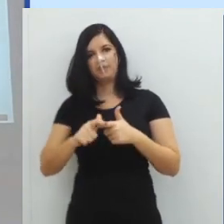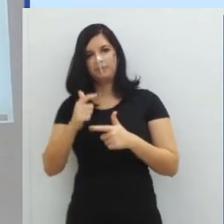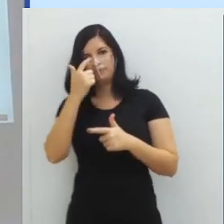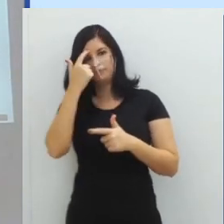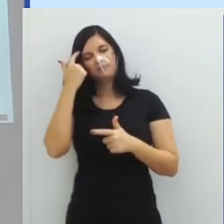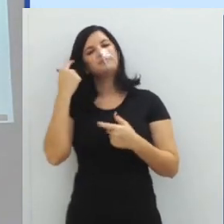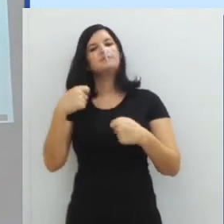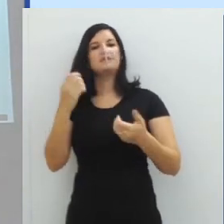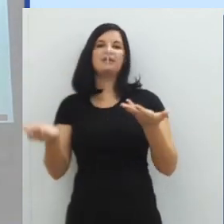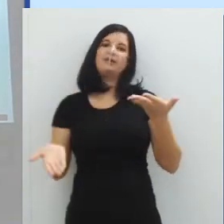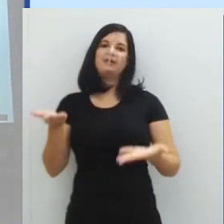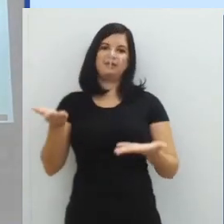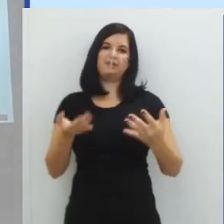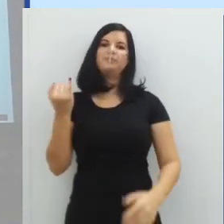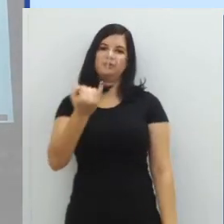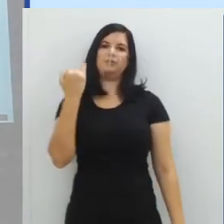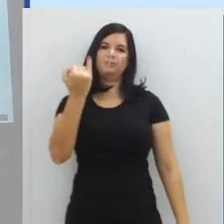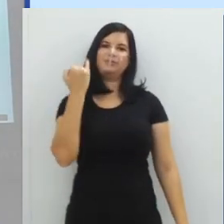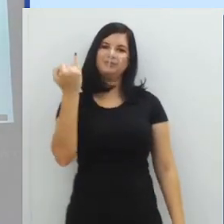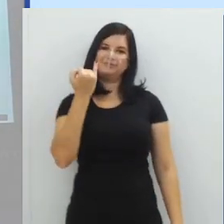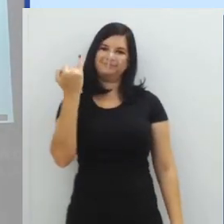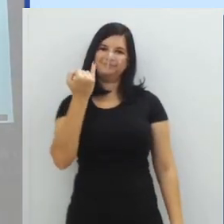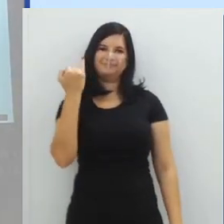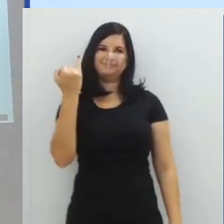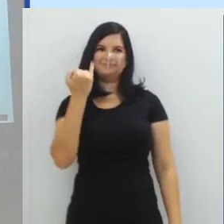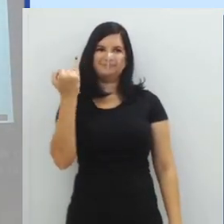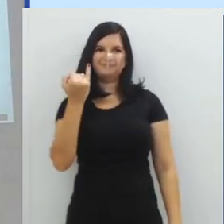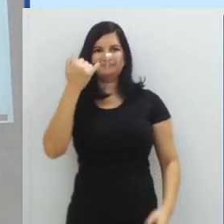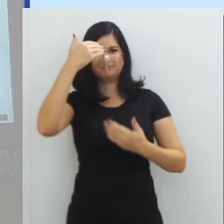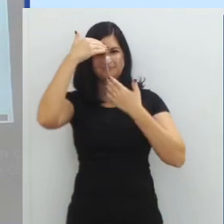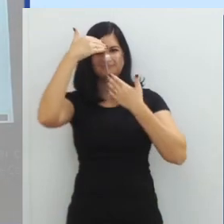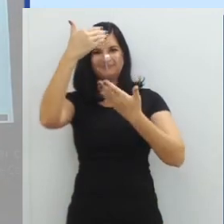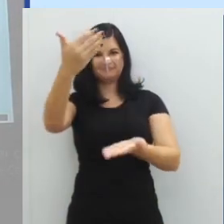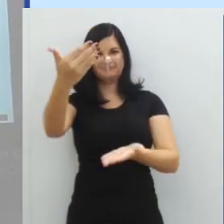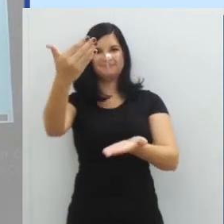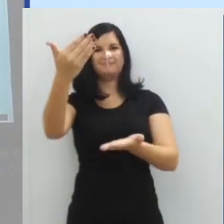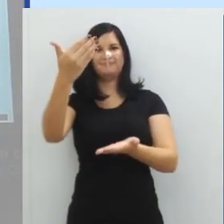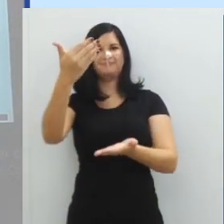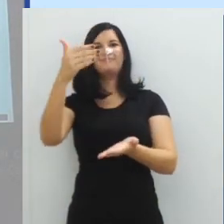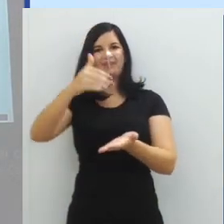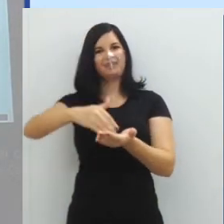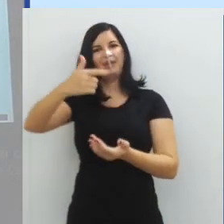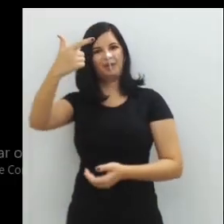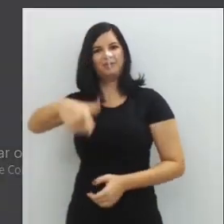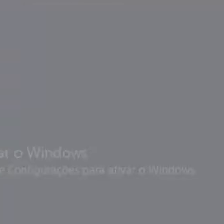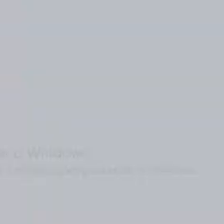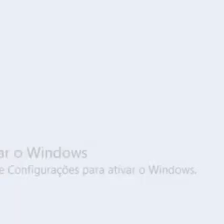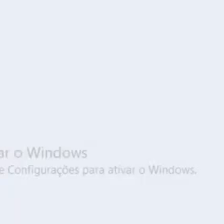equilíbrio é fundamental. Tá certo, meu povo? Obrigado e até a próxima.